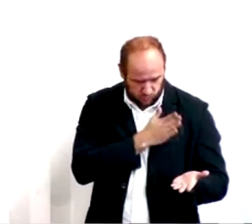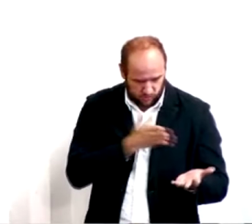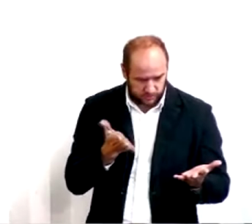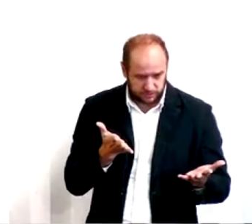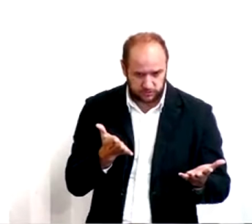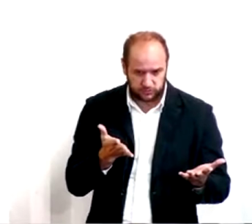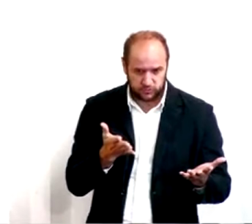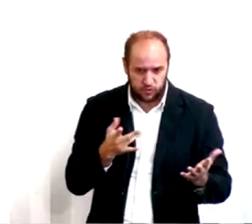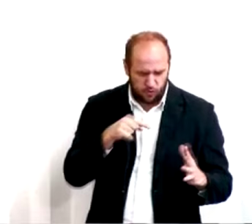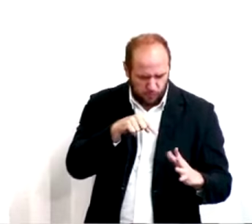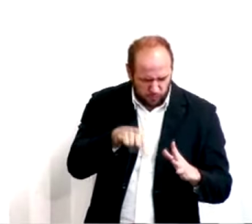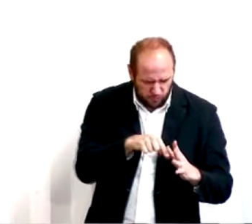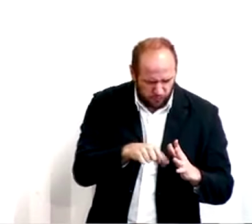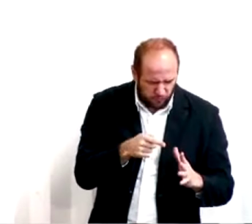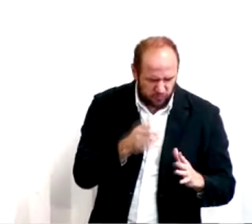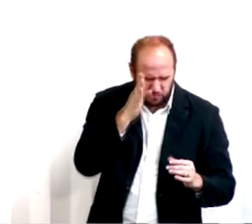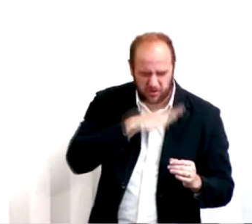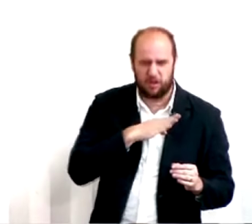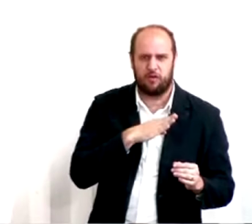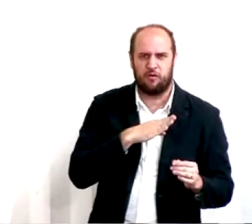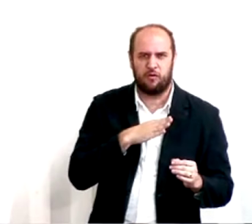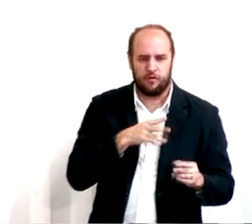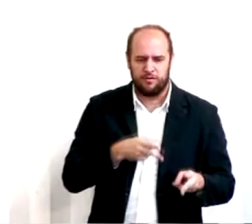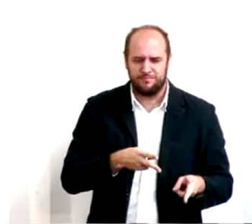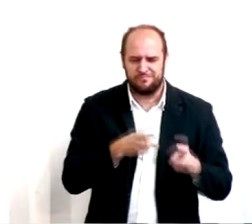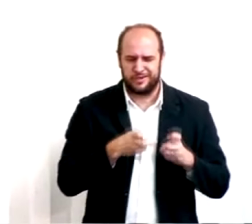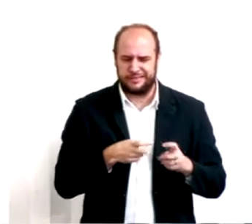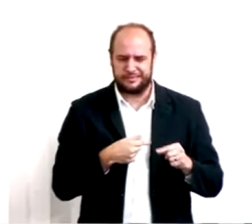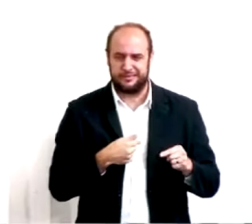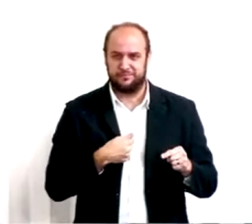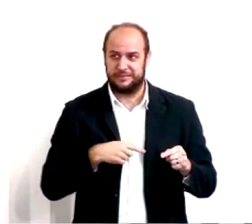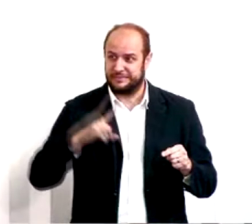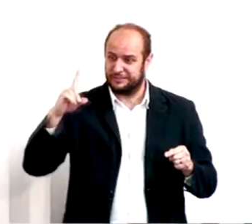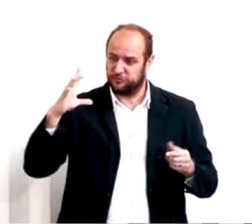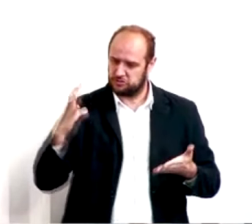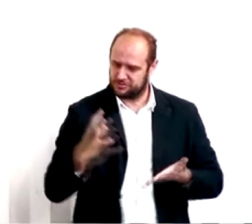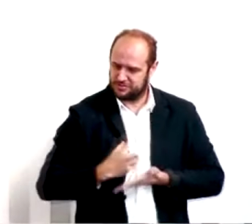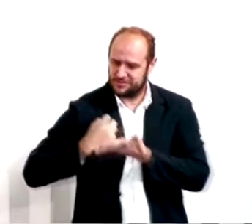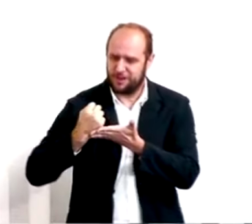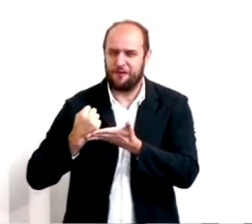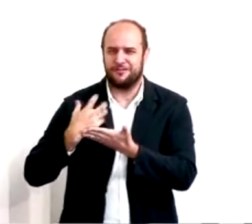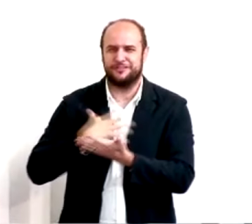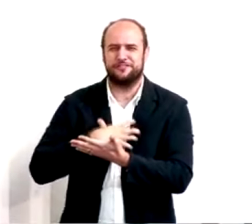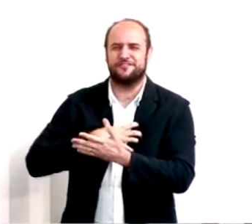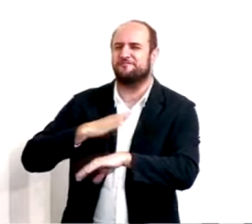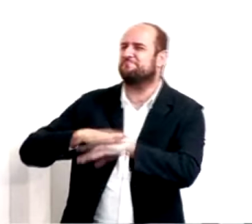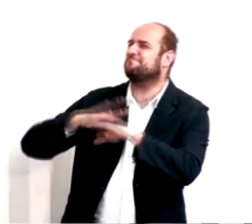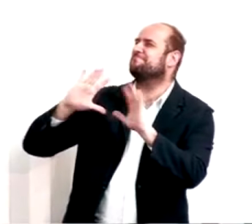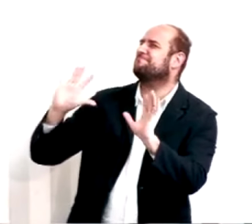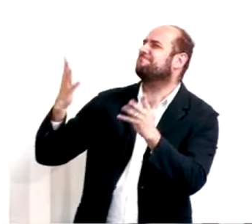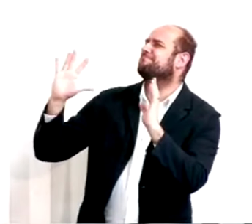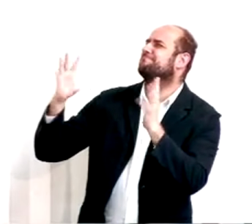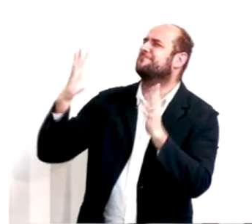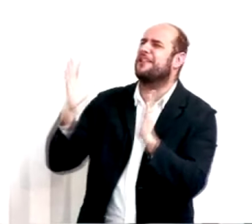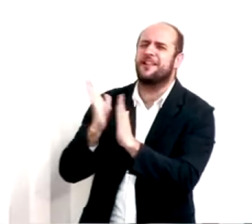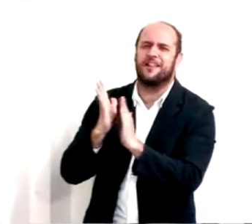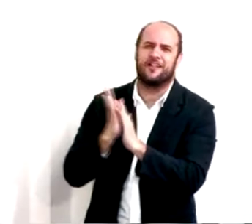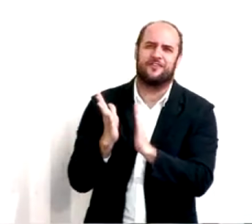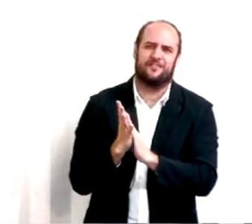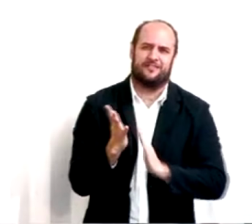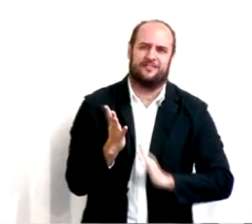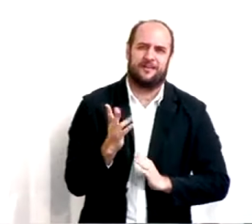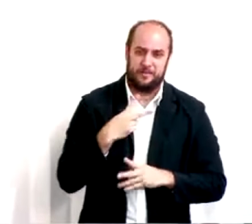desse estado mas nós louvamos a Deus mas o nosso canto é aberto mas a nossa voz é cobre o